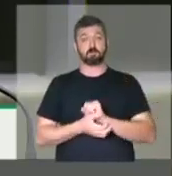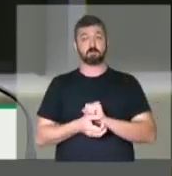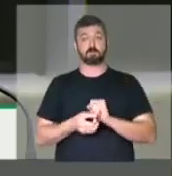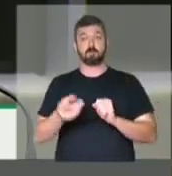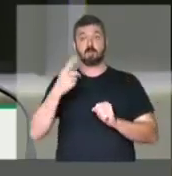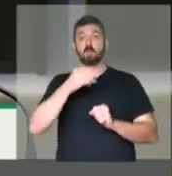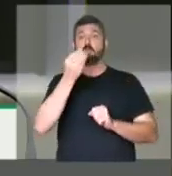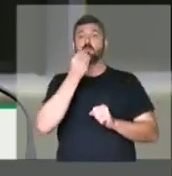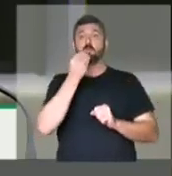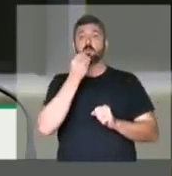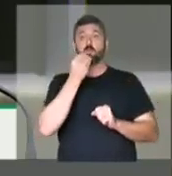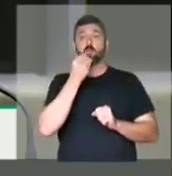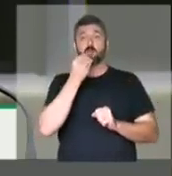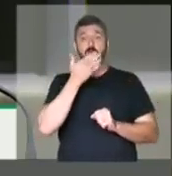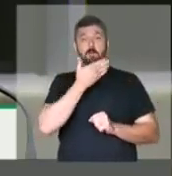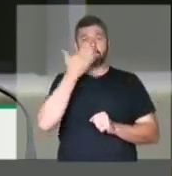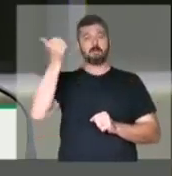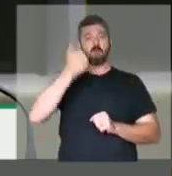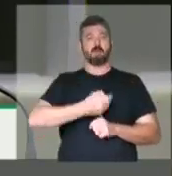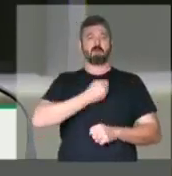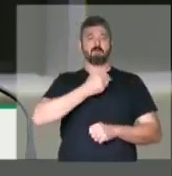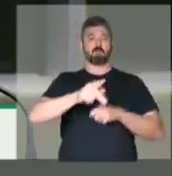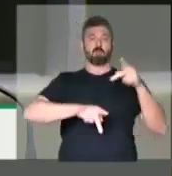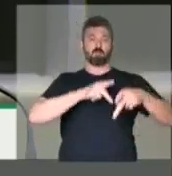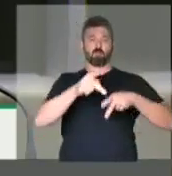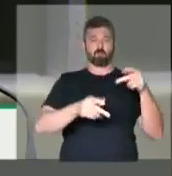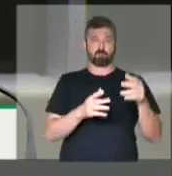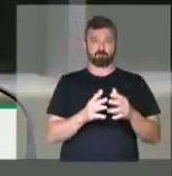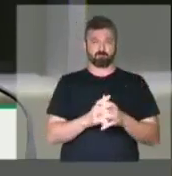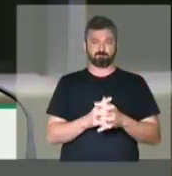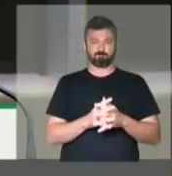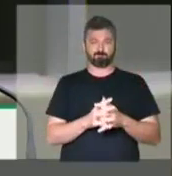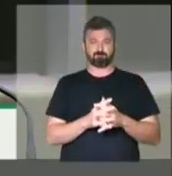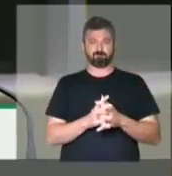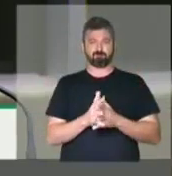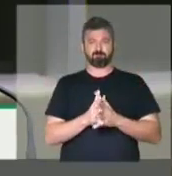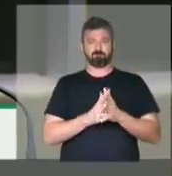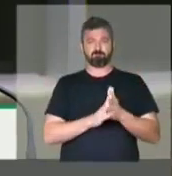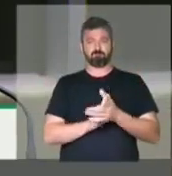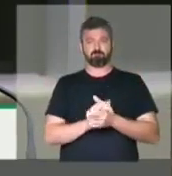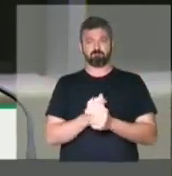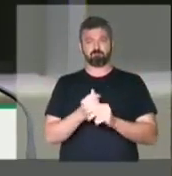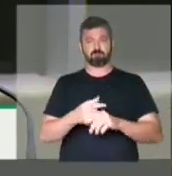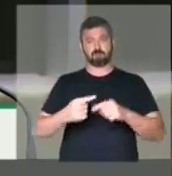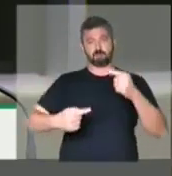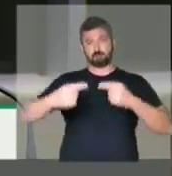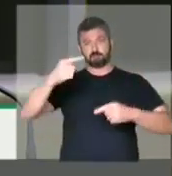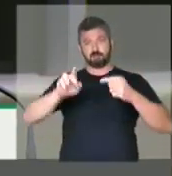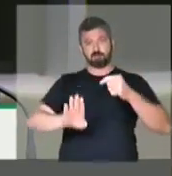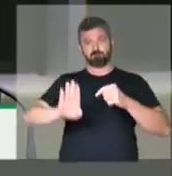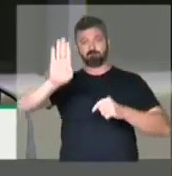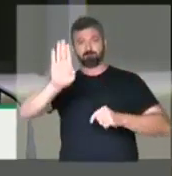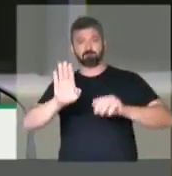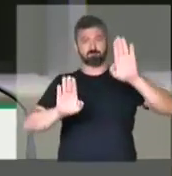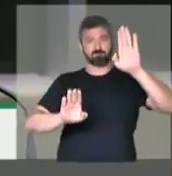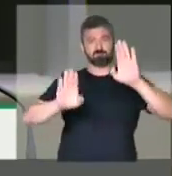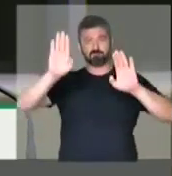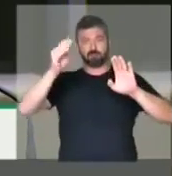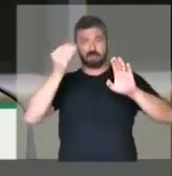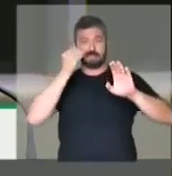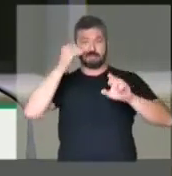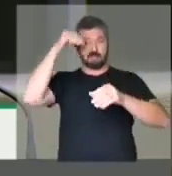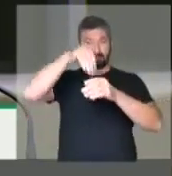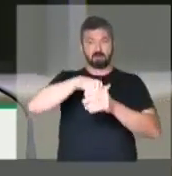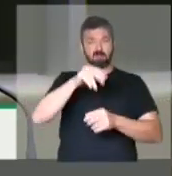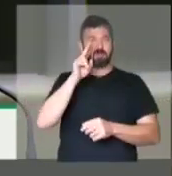ela é a oportunidade de melhorar a vida das pessoas. E quando a gente disputa uma eleição, quando